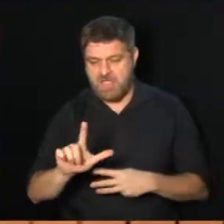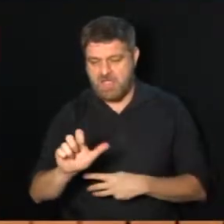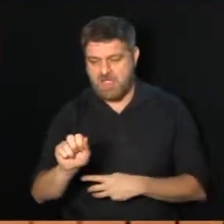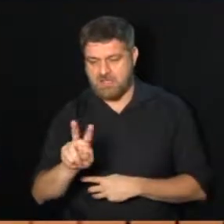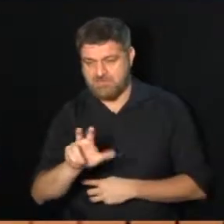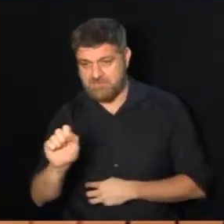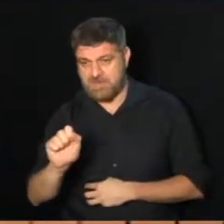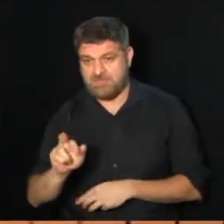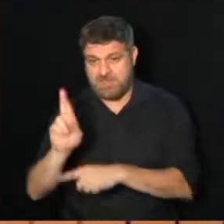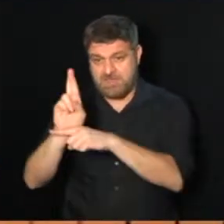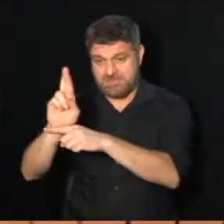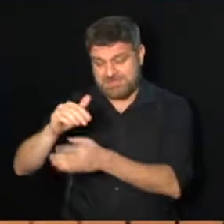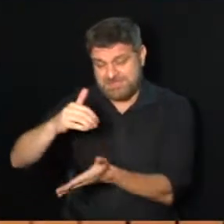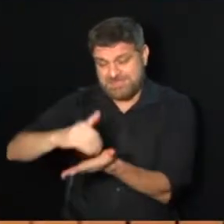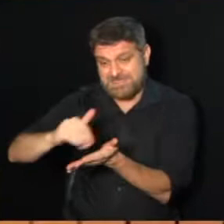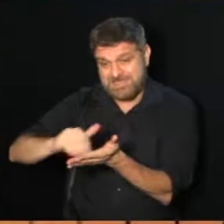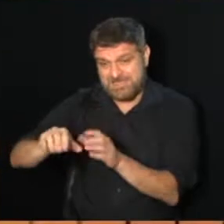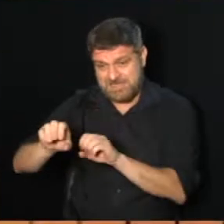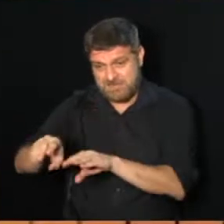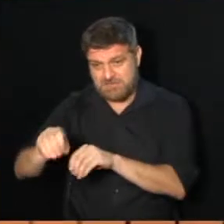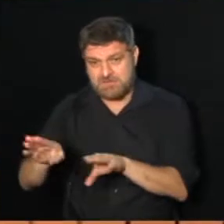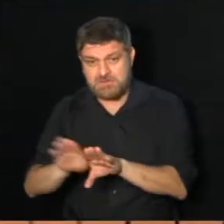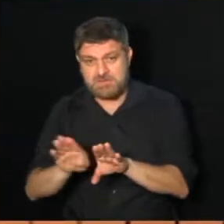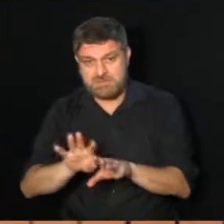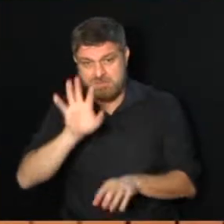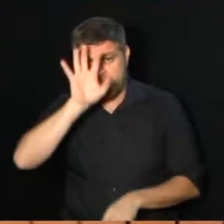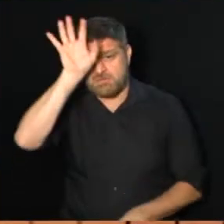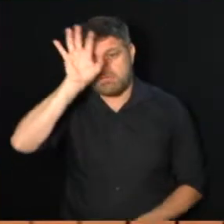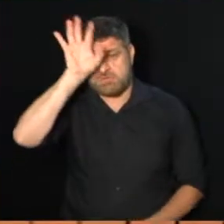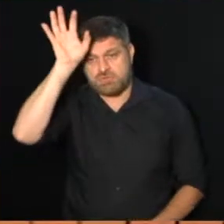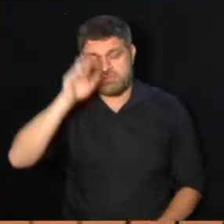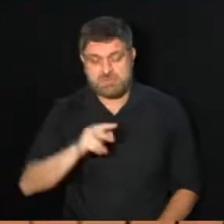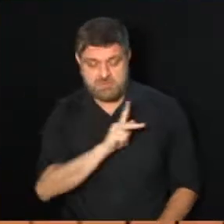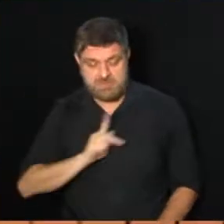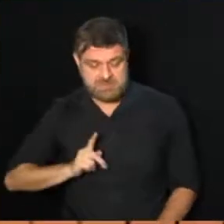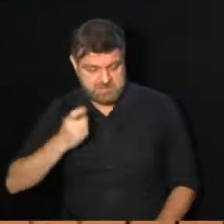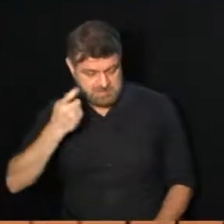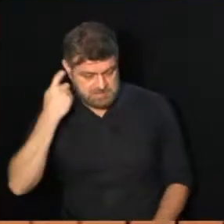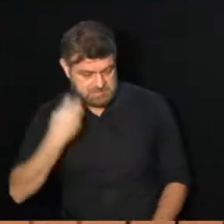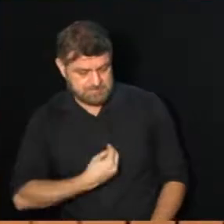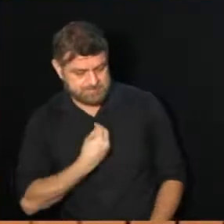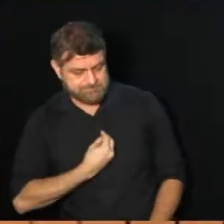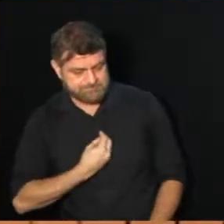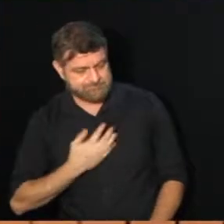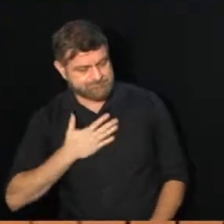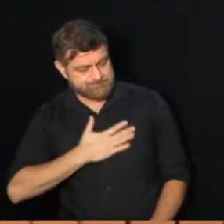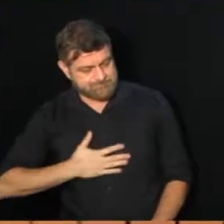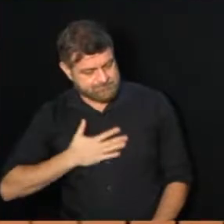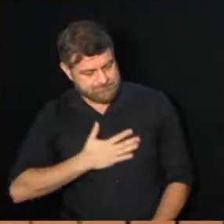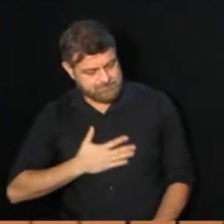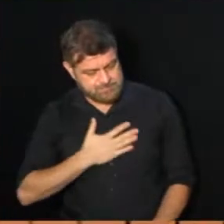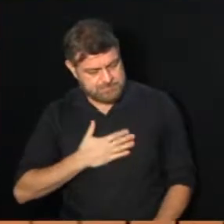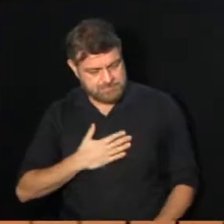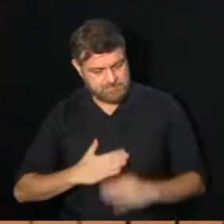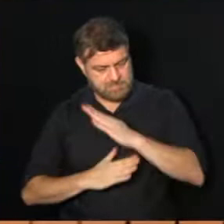o ex-vereador, ex-presidente da Câmara, Tiago Ferrari, que dá a honra de prestigiar esse